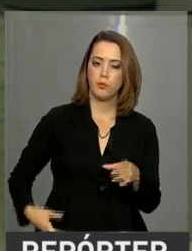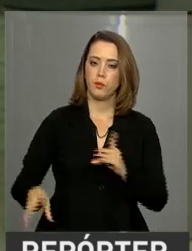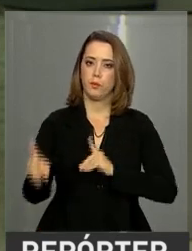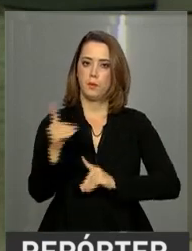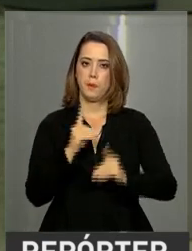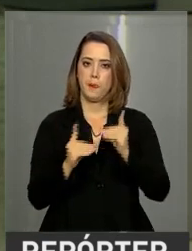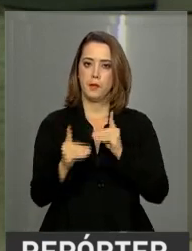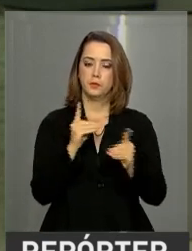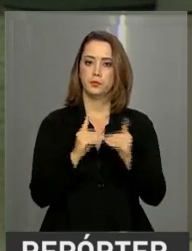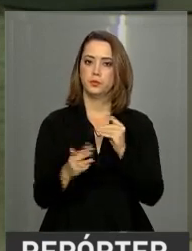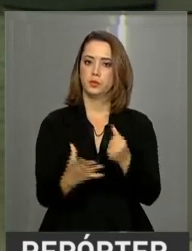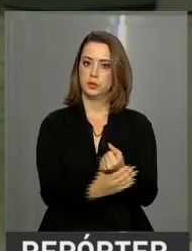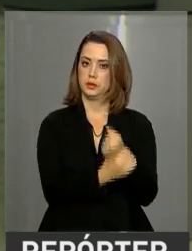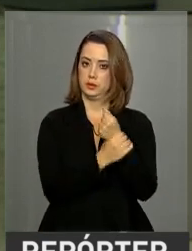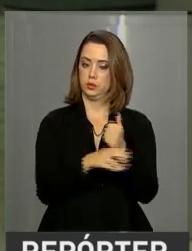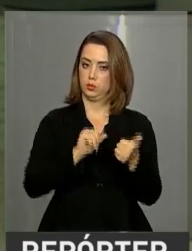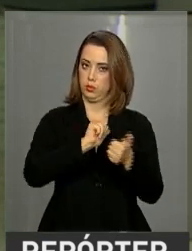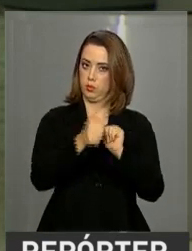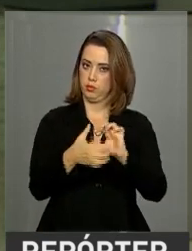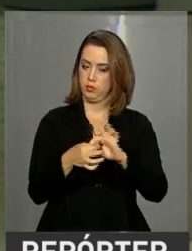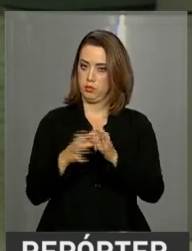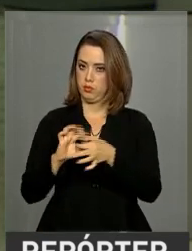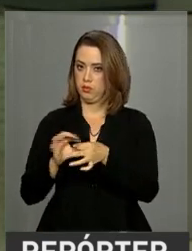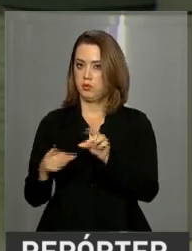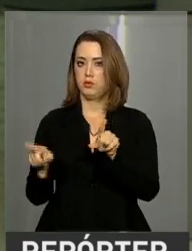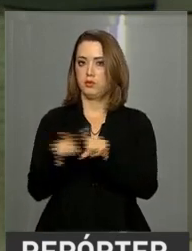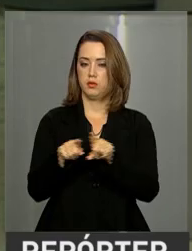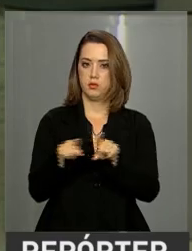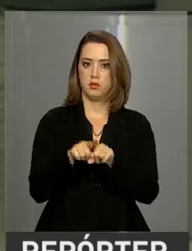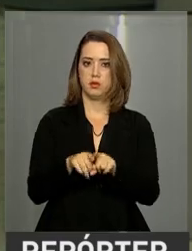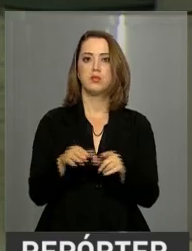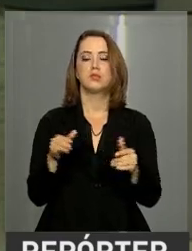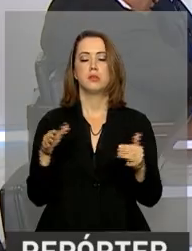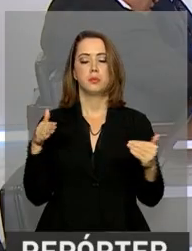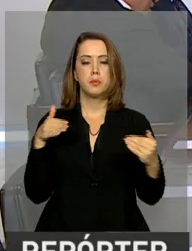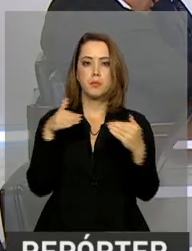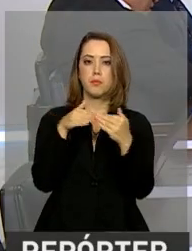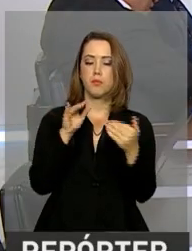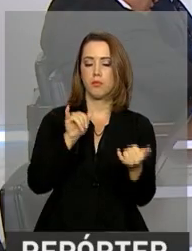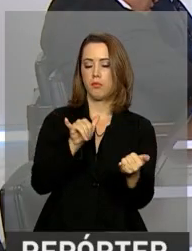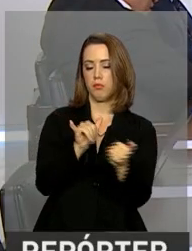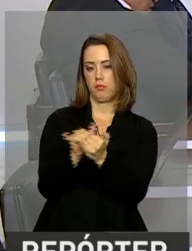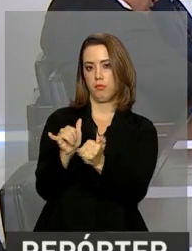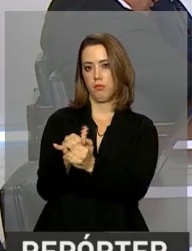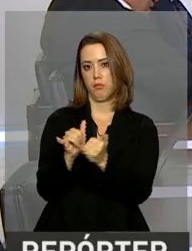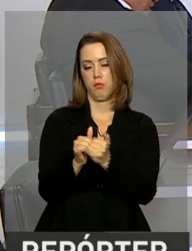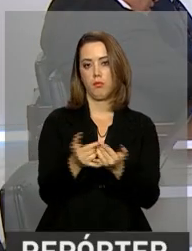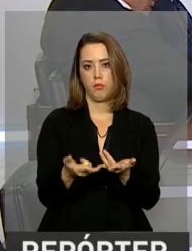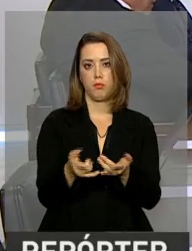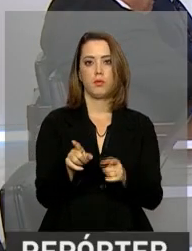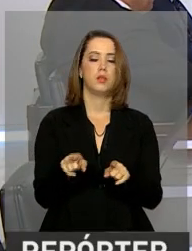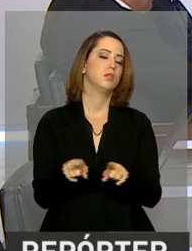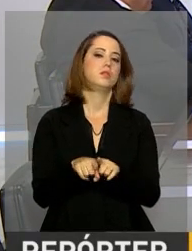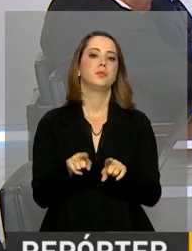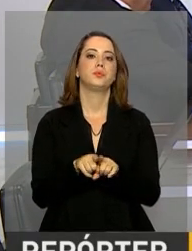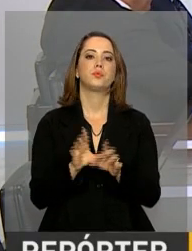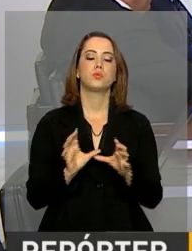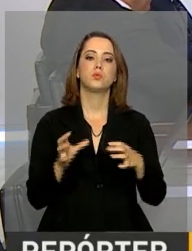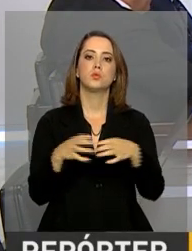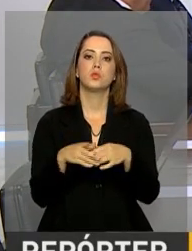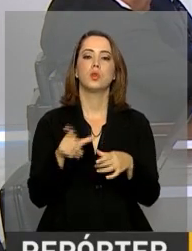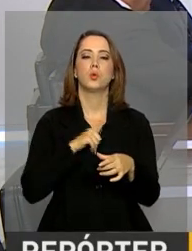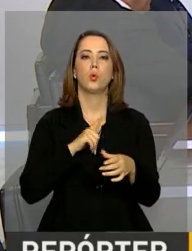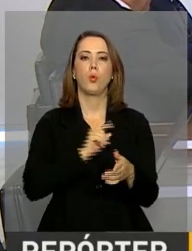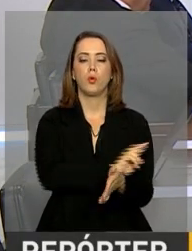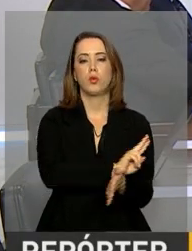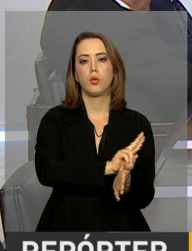temas, que vão desde as Olimpíadas até os acordos de leniência. O núcleo institucional reúne os ministérios da